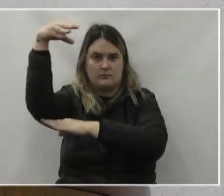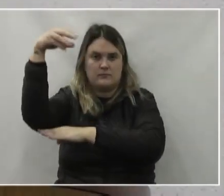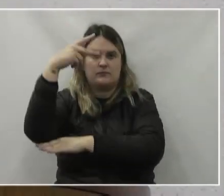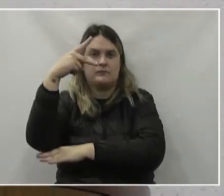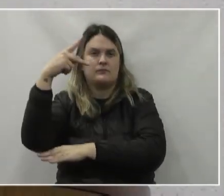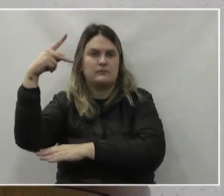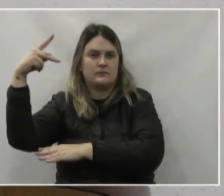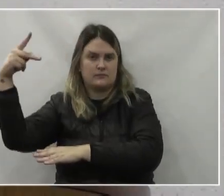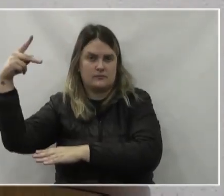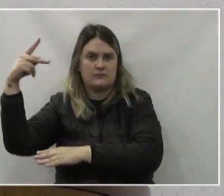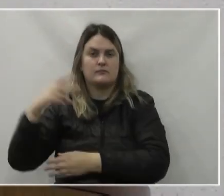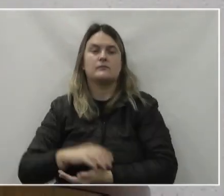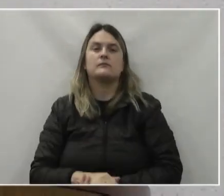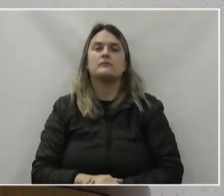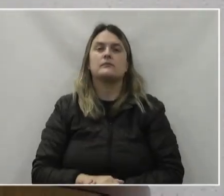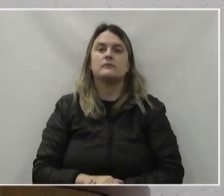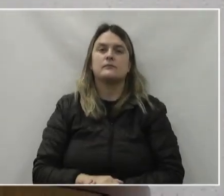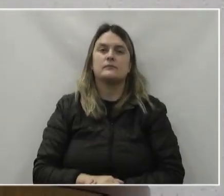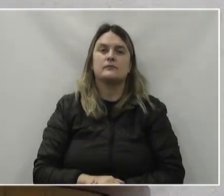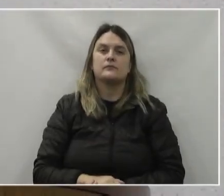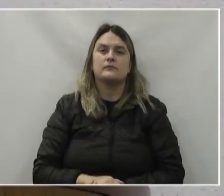né?